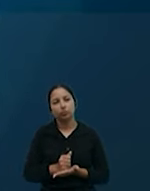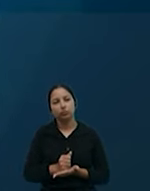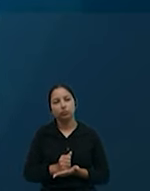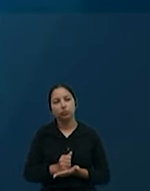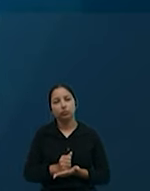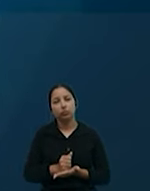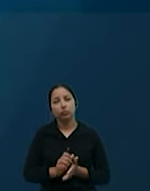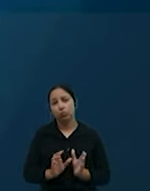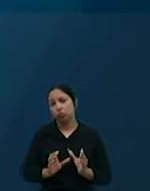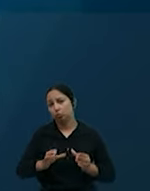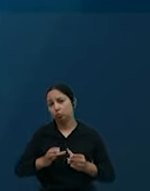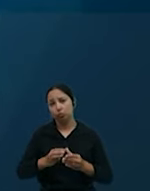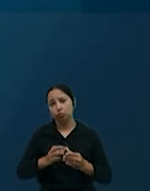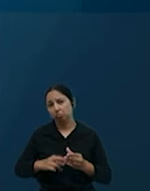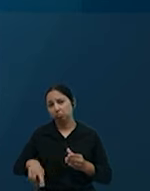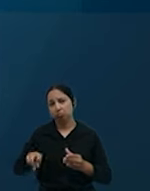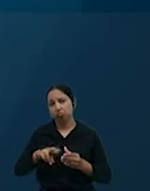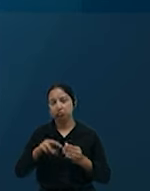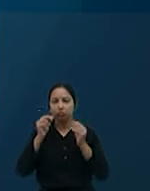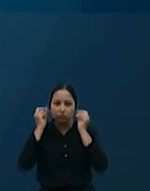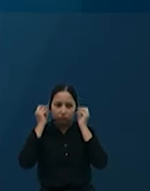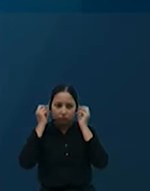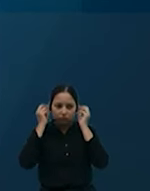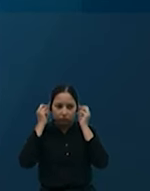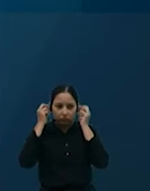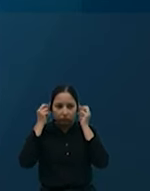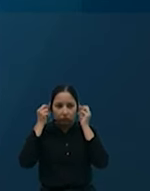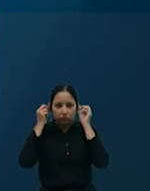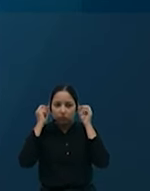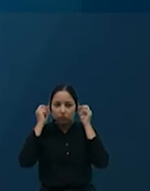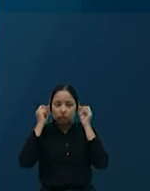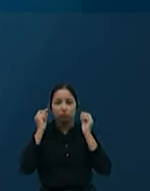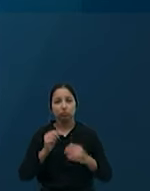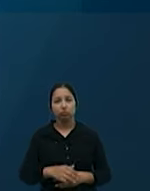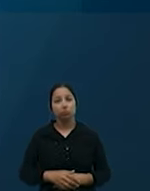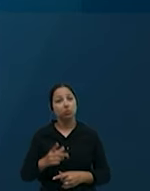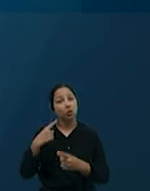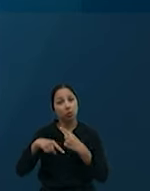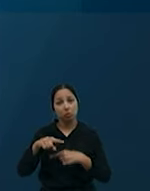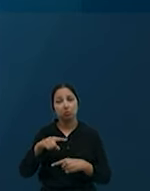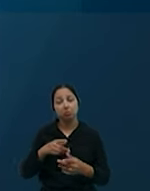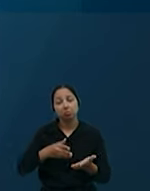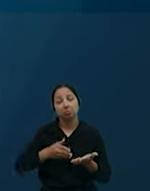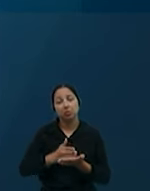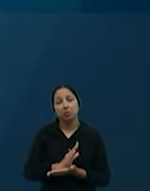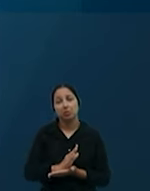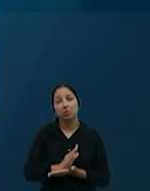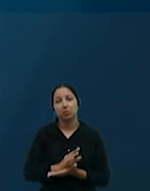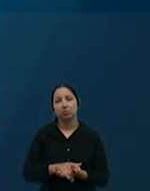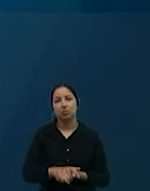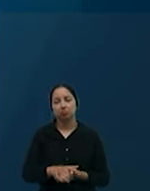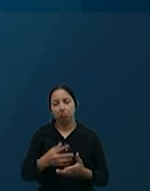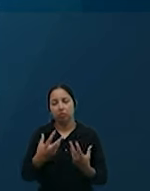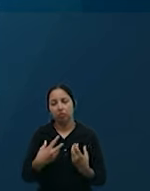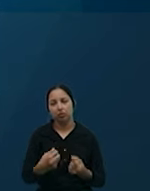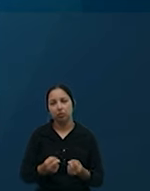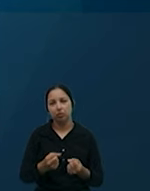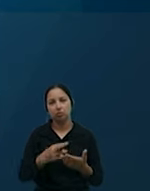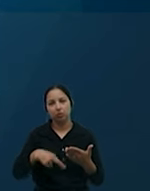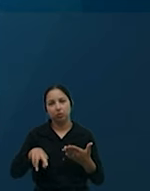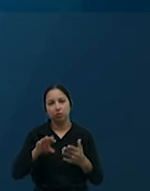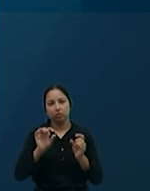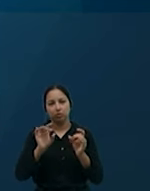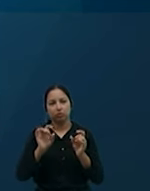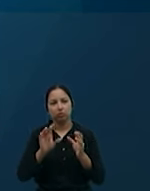turma recursal. E, naquela ocasião, nós conhecemos do recurso especial, eu indico esse recurso, foi